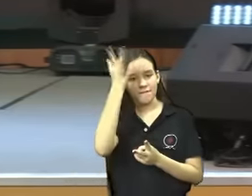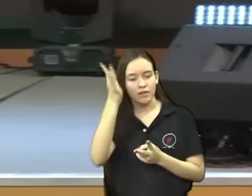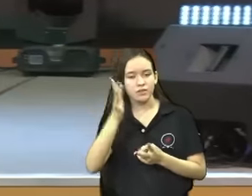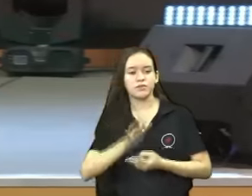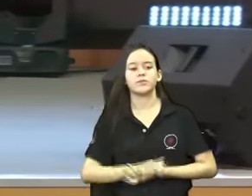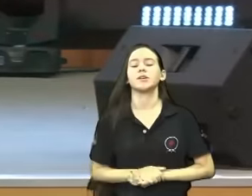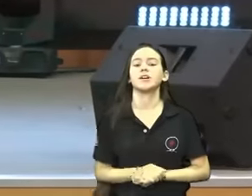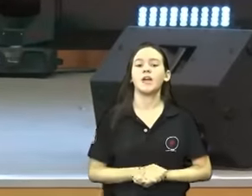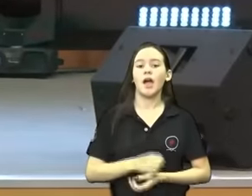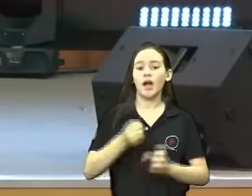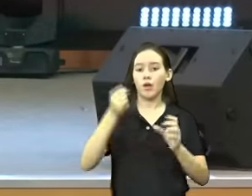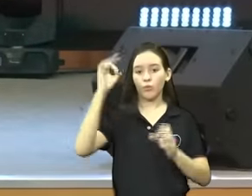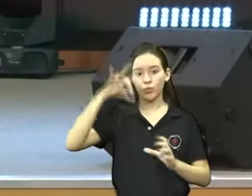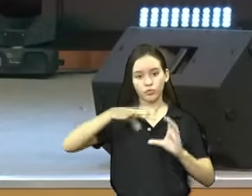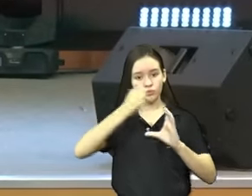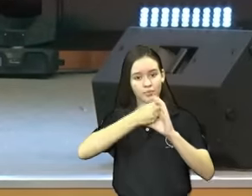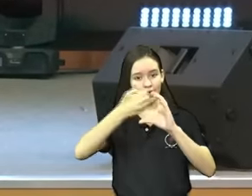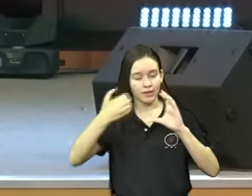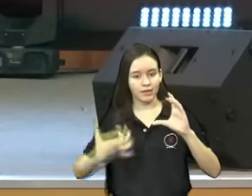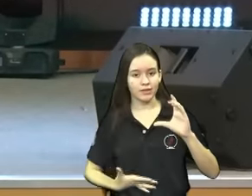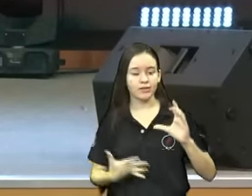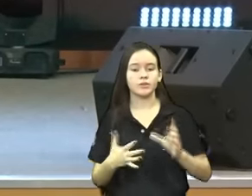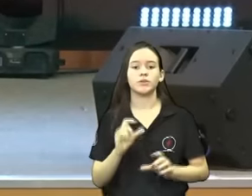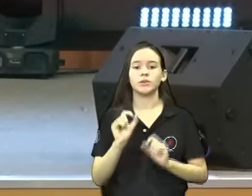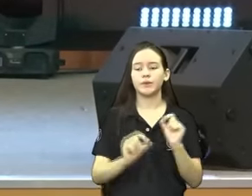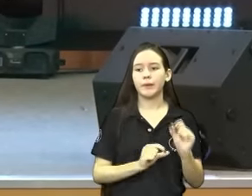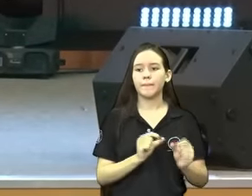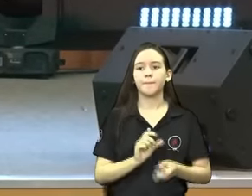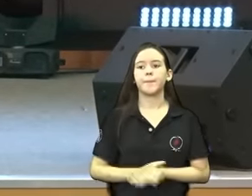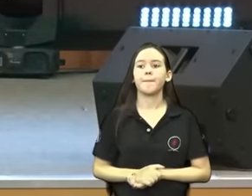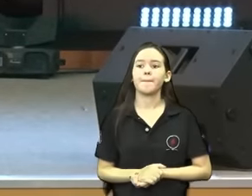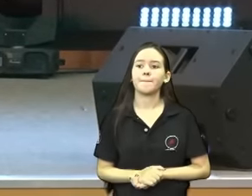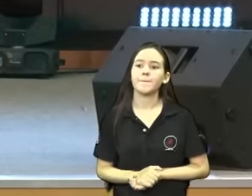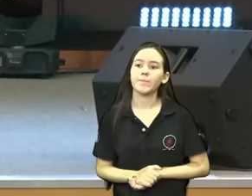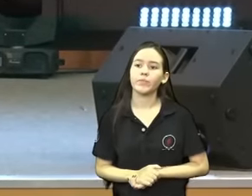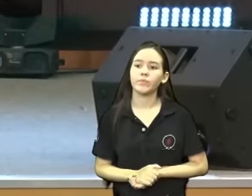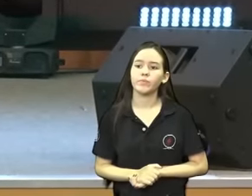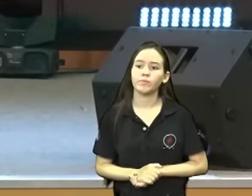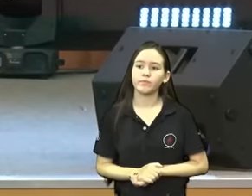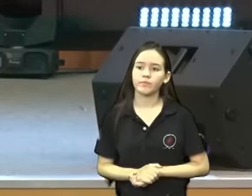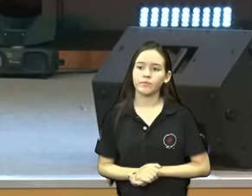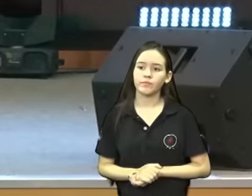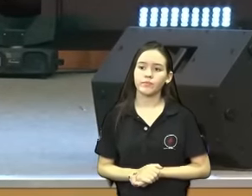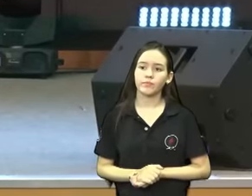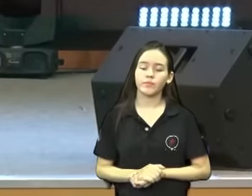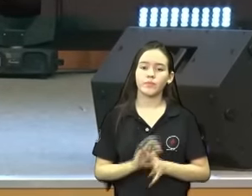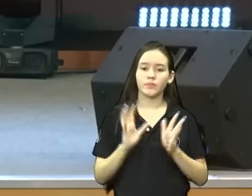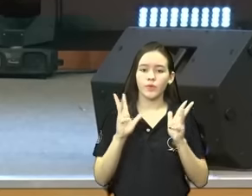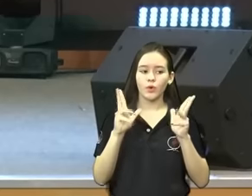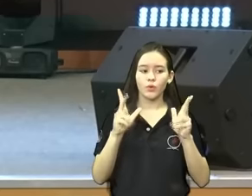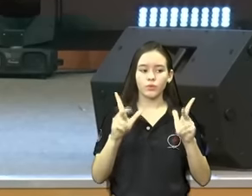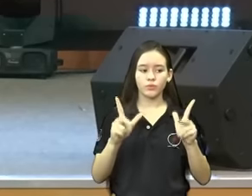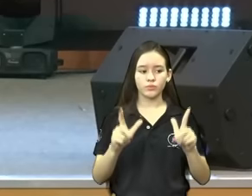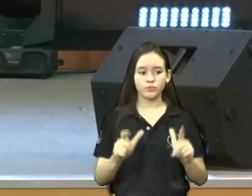e a última característica que eu escolhi essa aqui tudo é